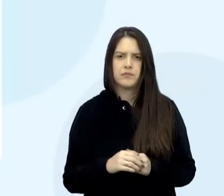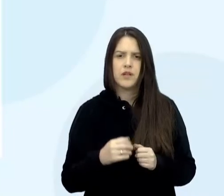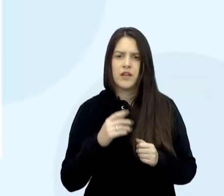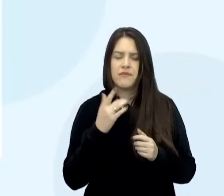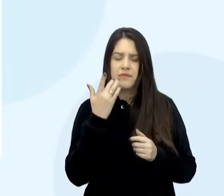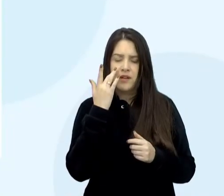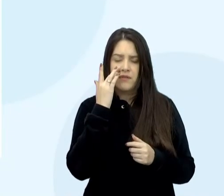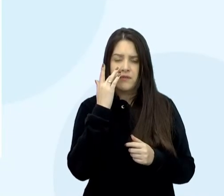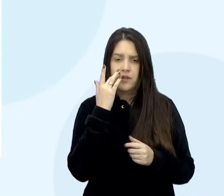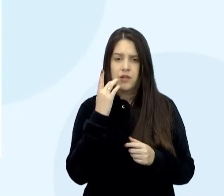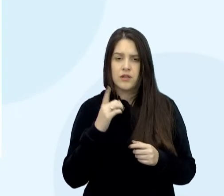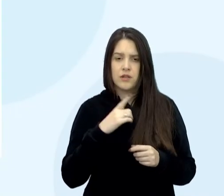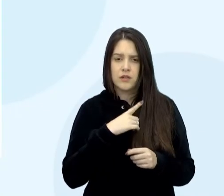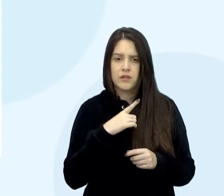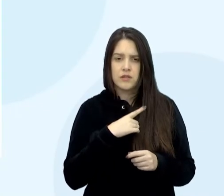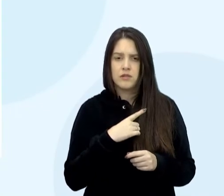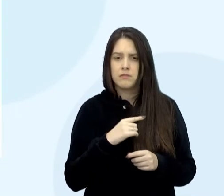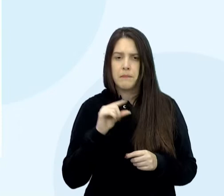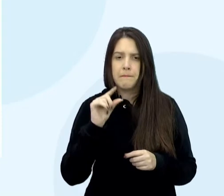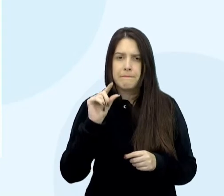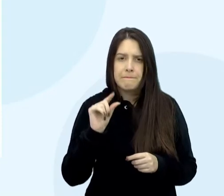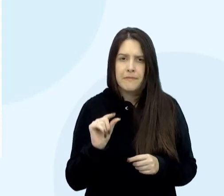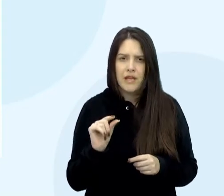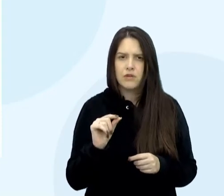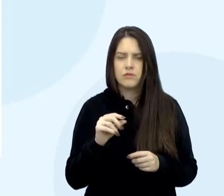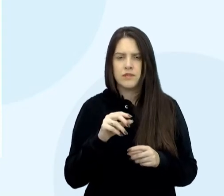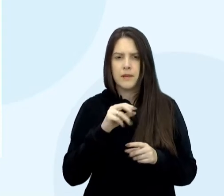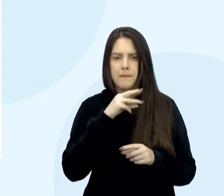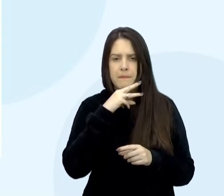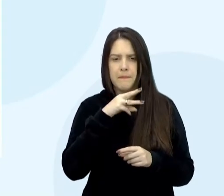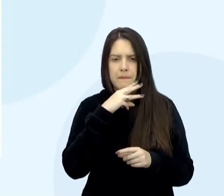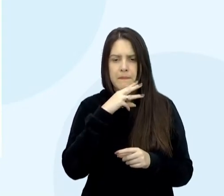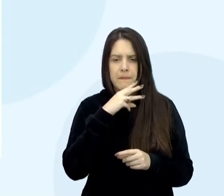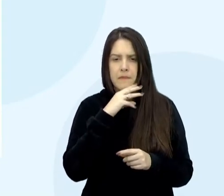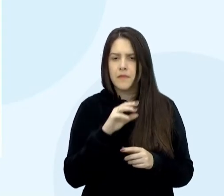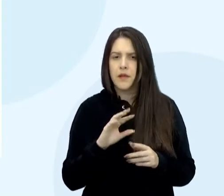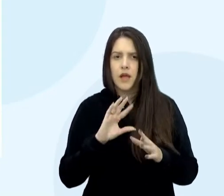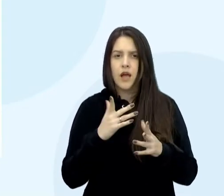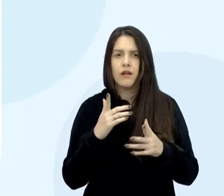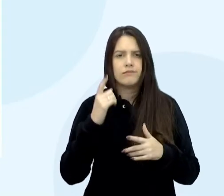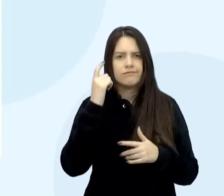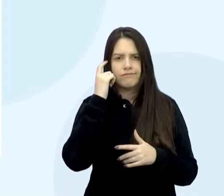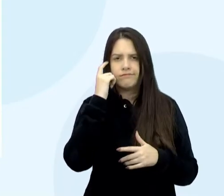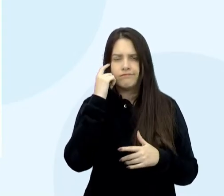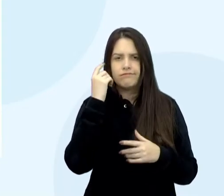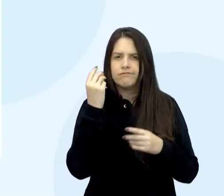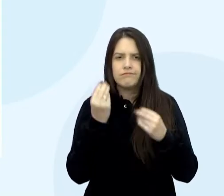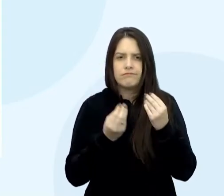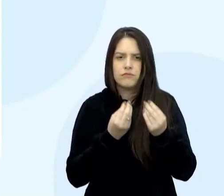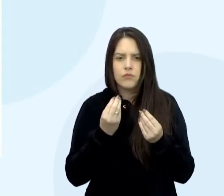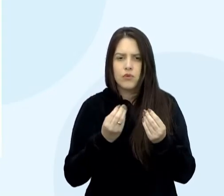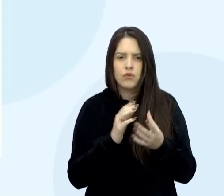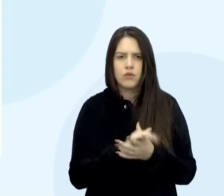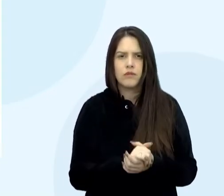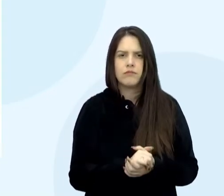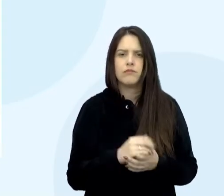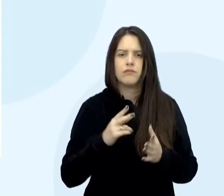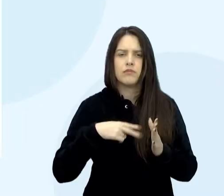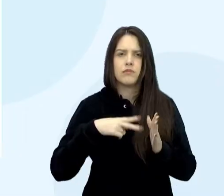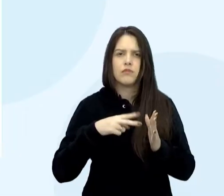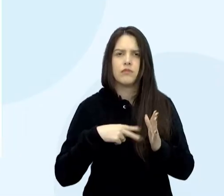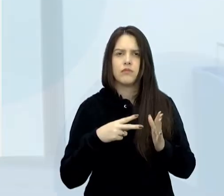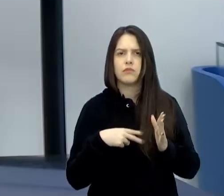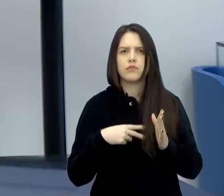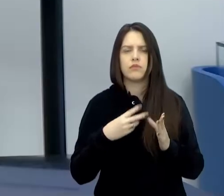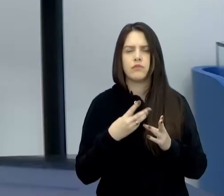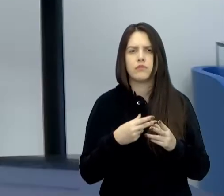fevereiro eu utilizei menos que em março? Então, isso daqui é o uso consciente. Então, na hora que a gente for ler a conta ou